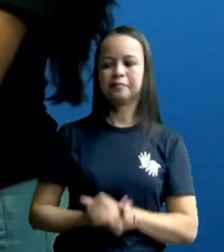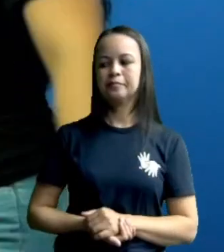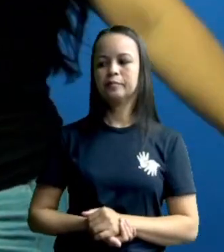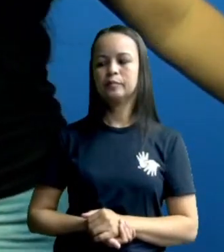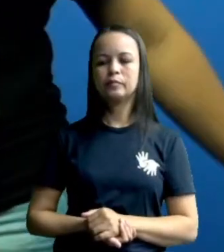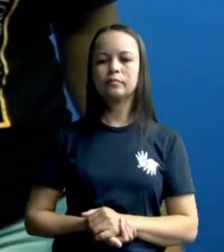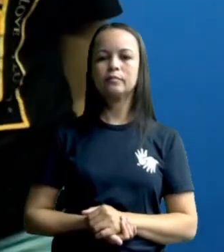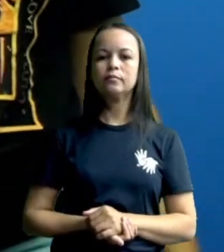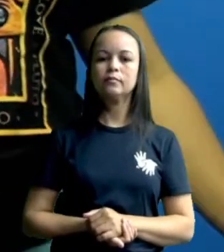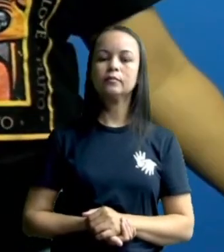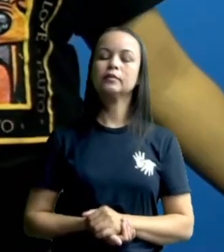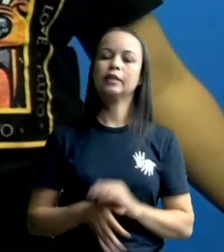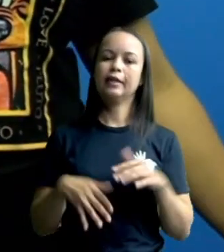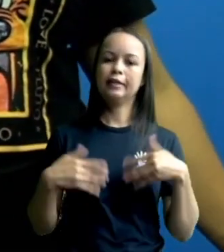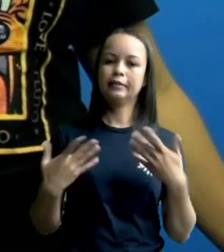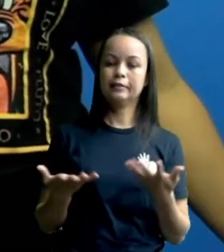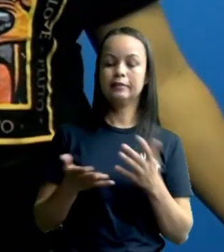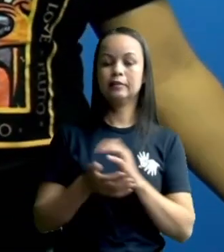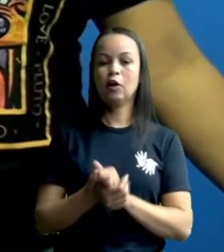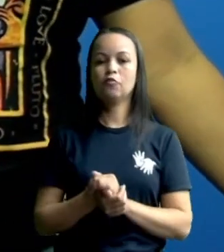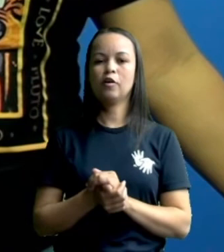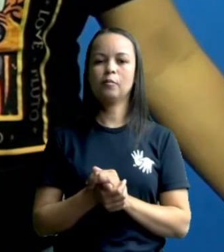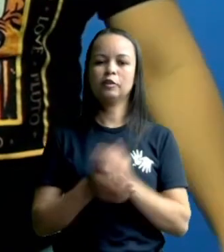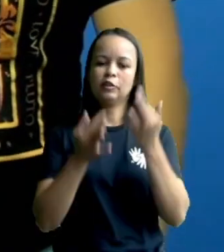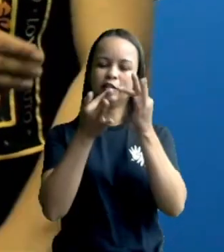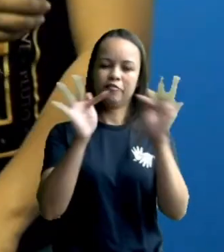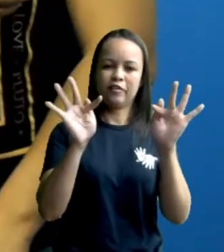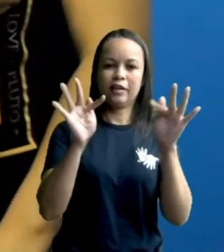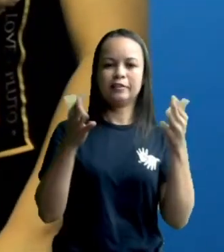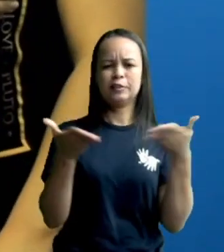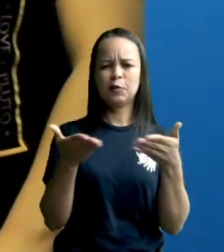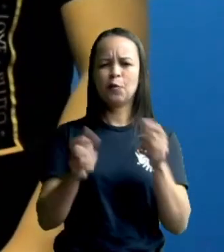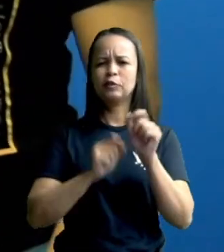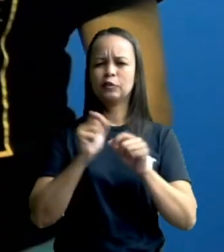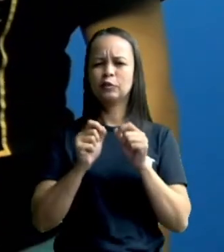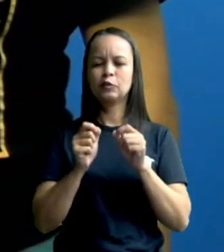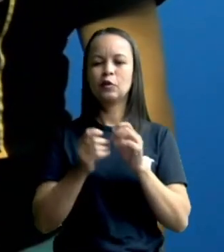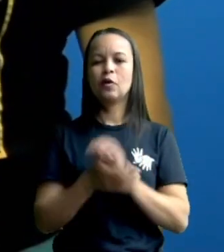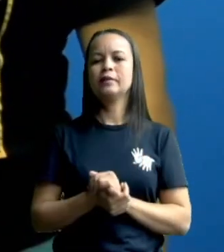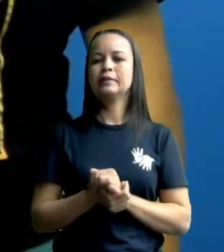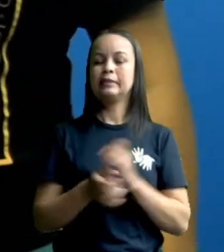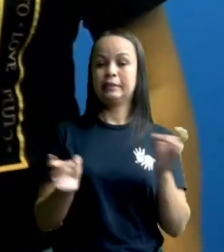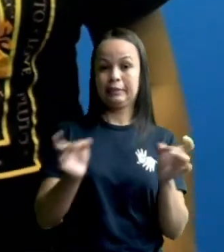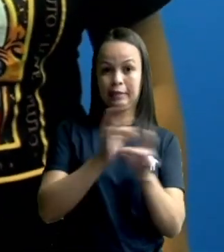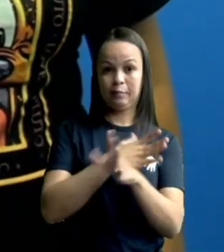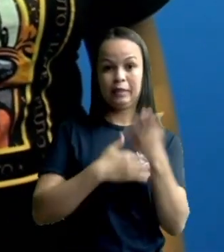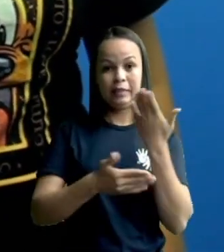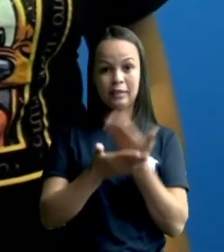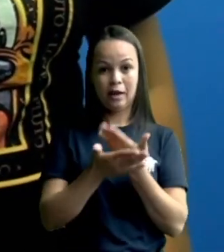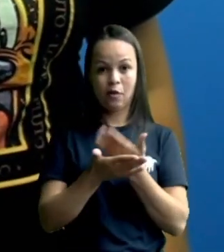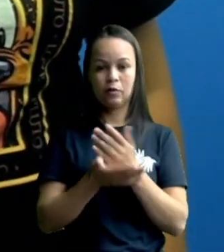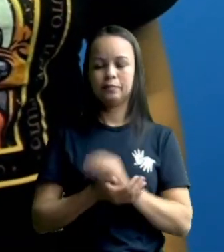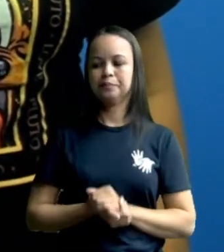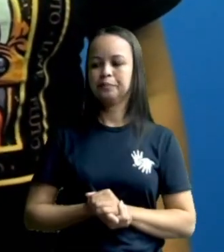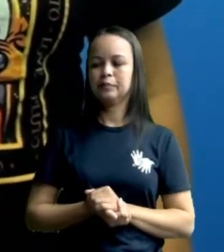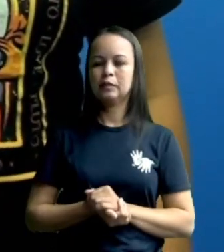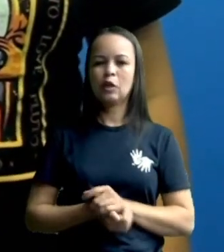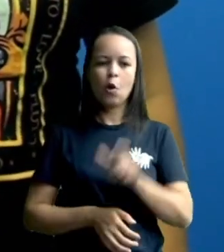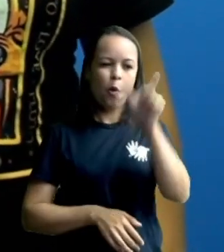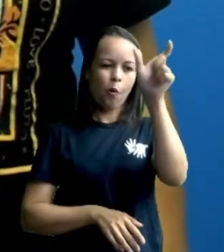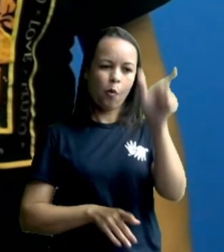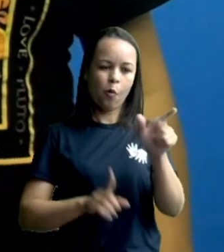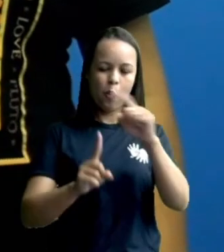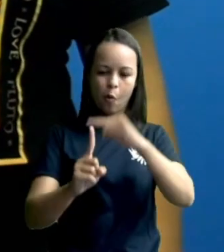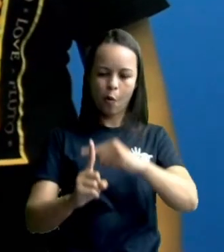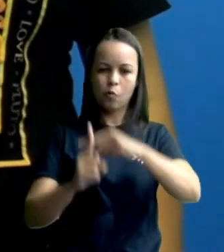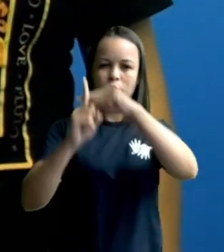certo? Então, vamos para a nossa frase de hoje, concluindo nossa aula. O otimismo é